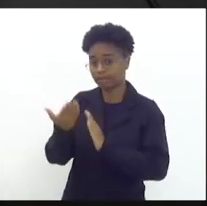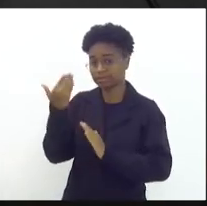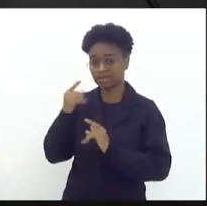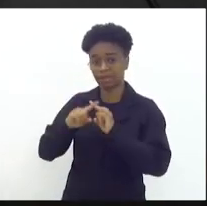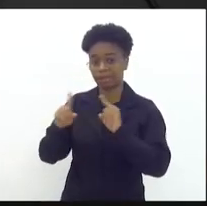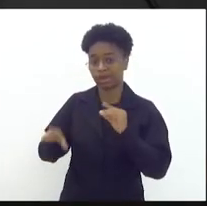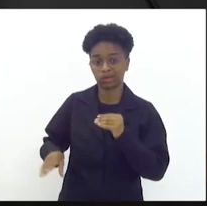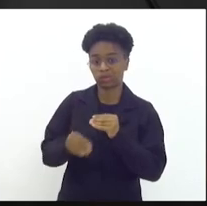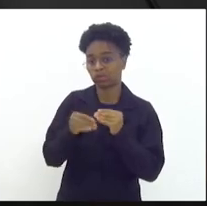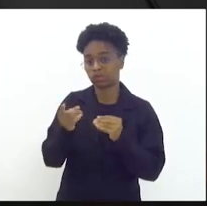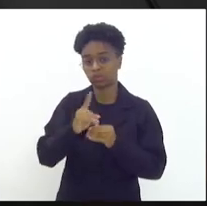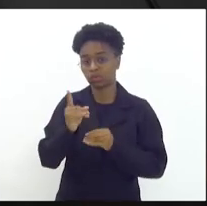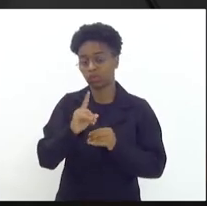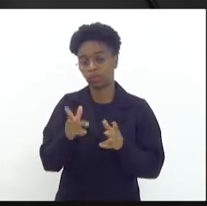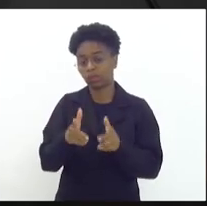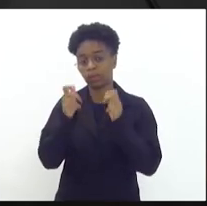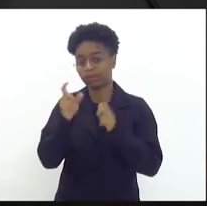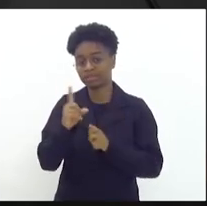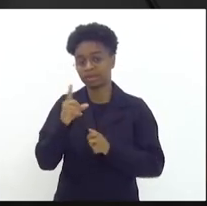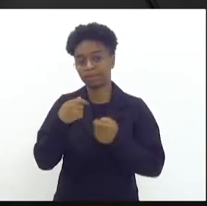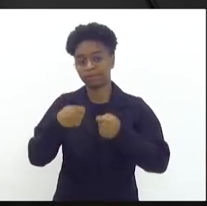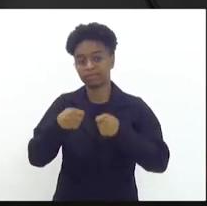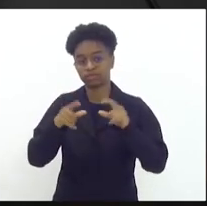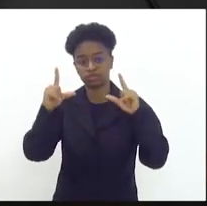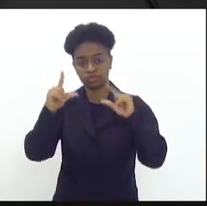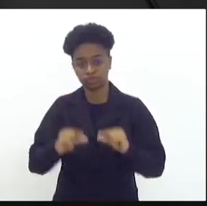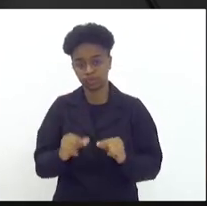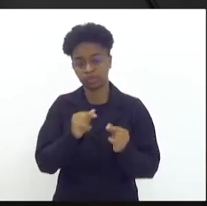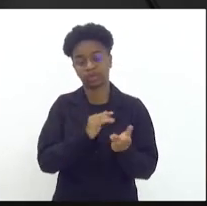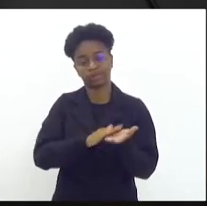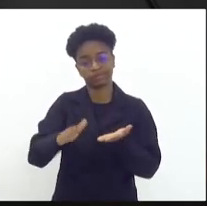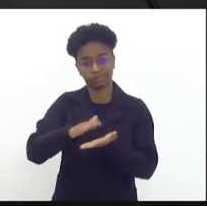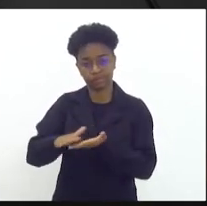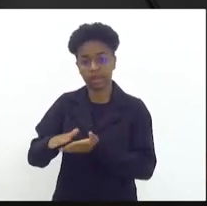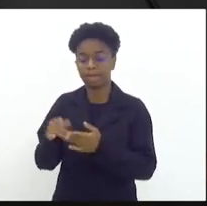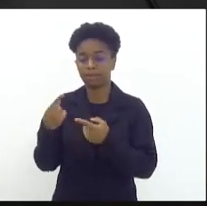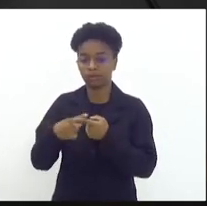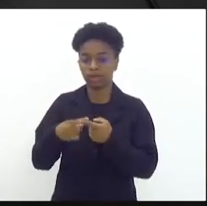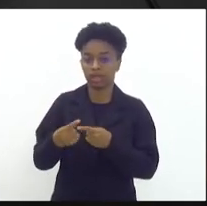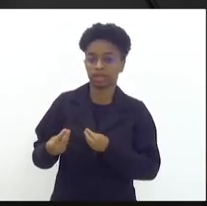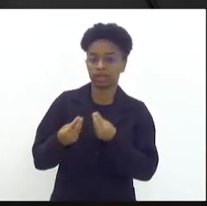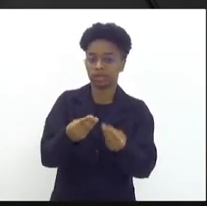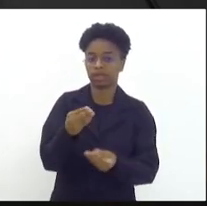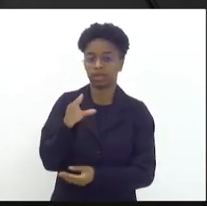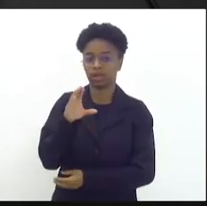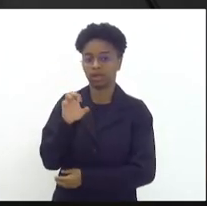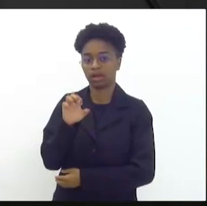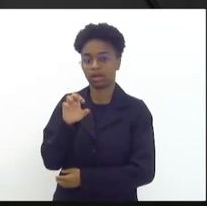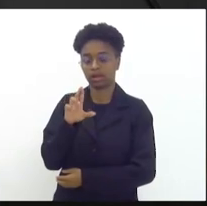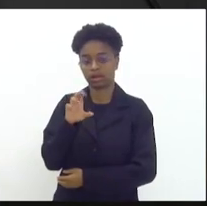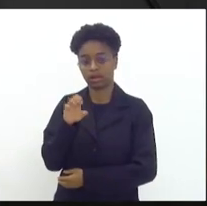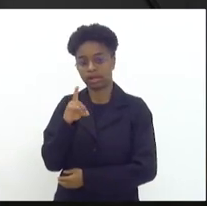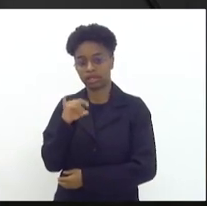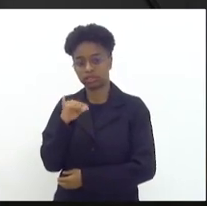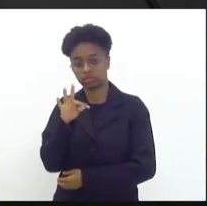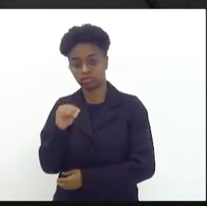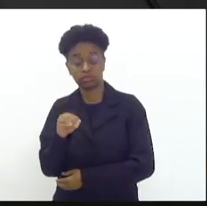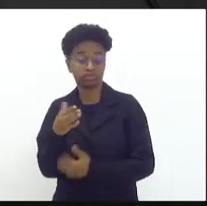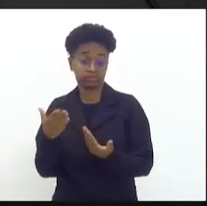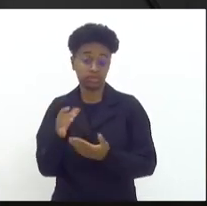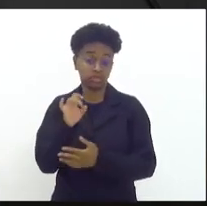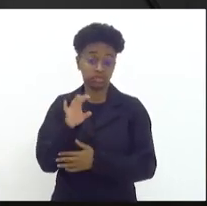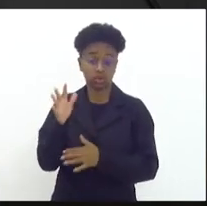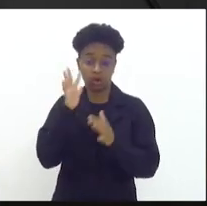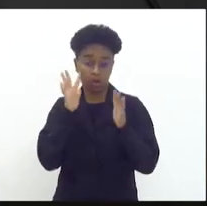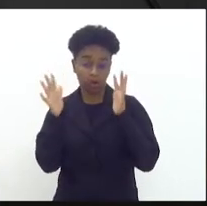incorporando que eles vão ter diminuir os seus custos de prestação de serviço porque Vão passar crédito e aí isso é só cheiro é só impressão